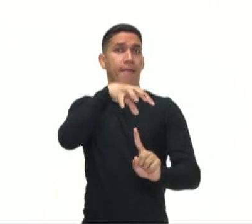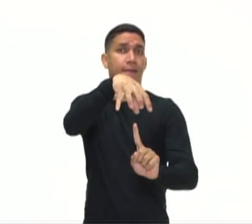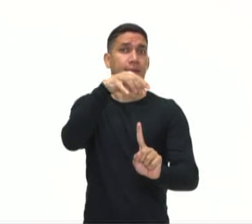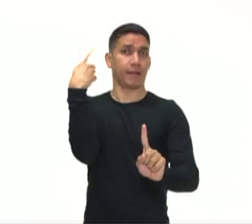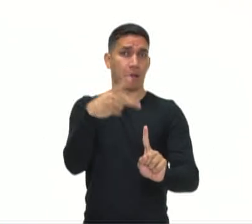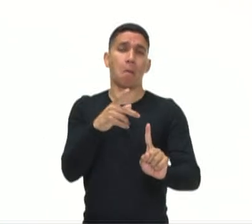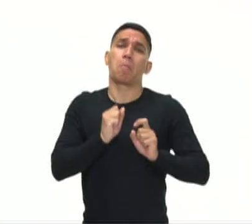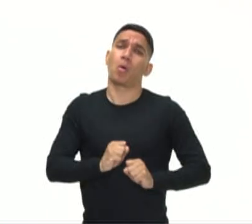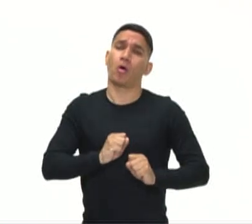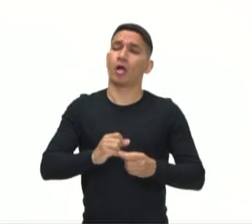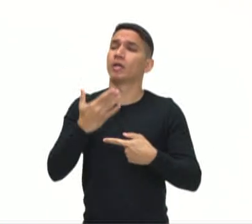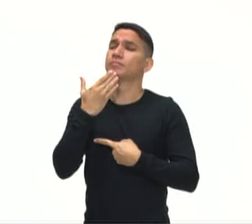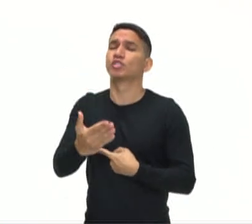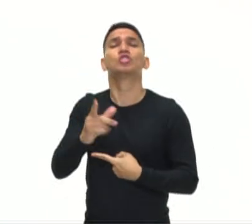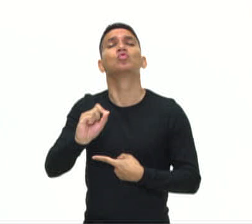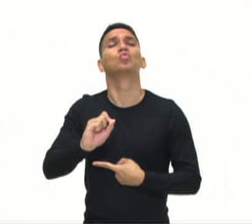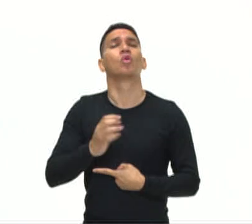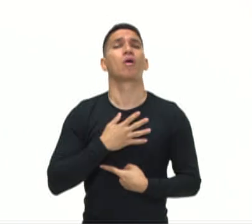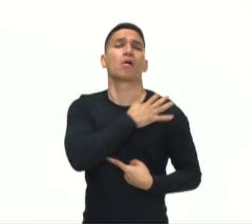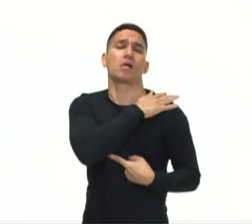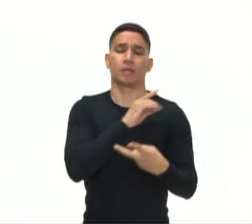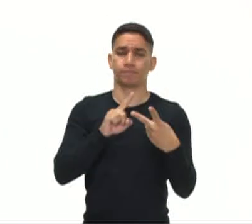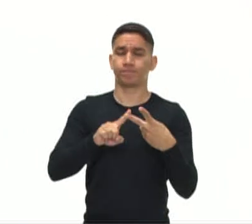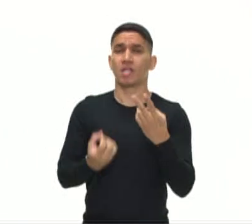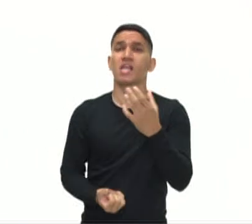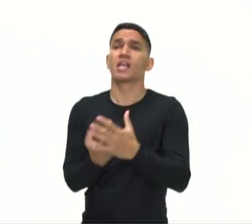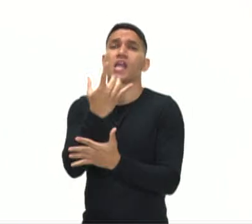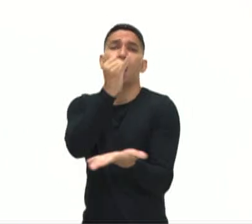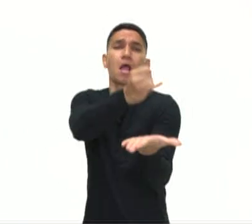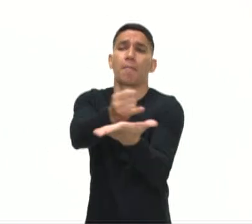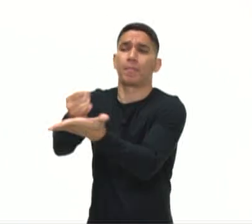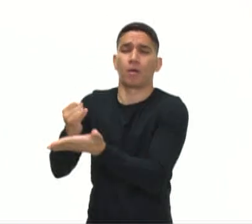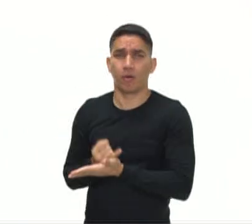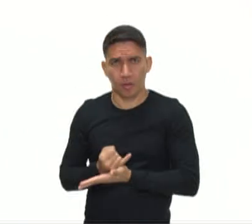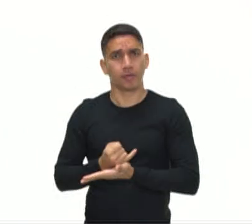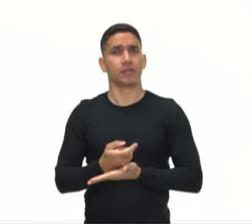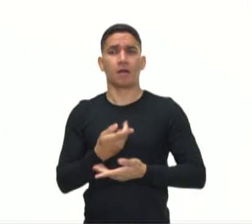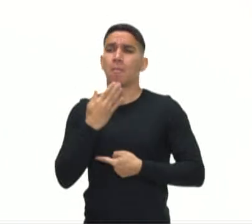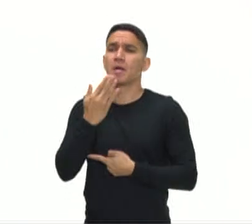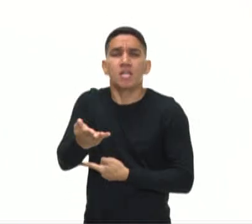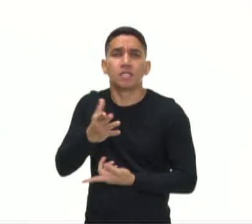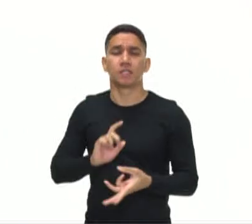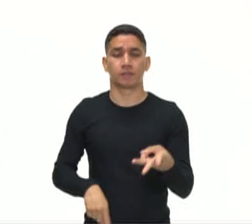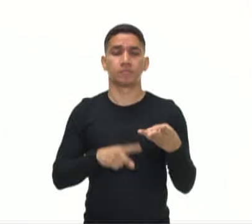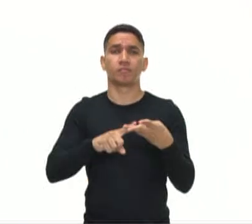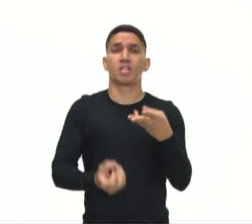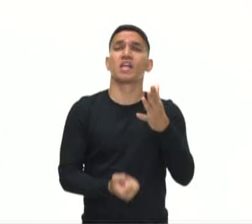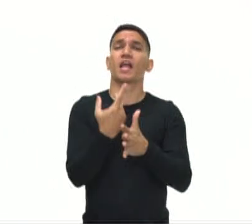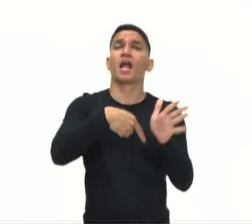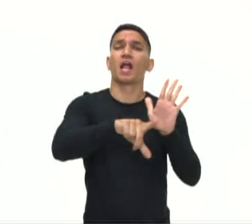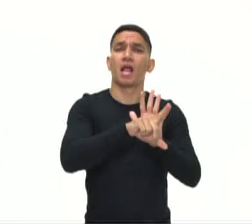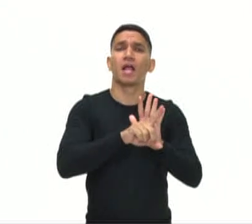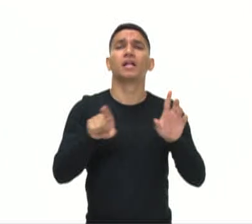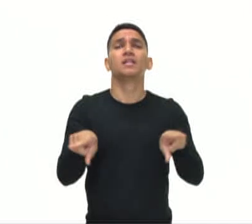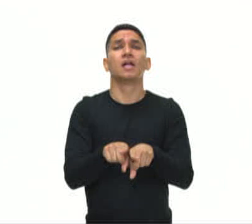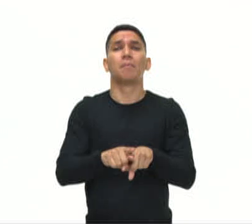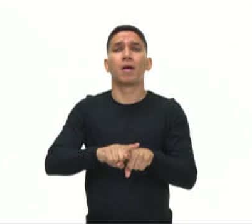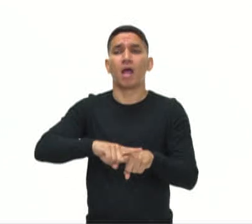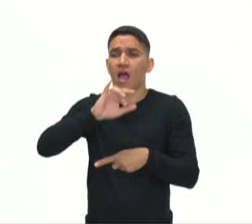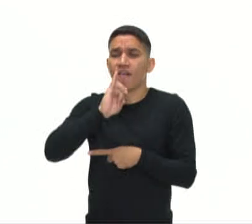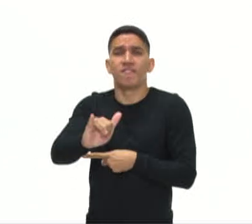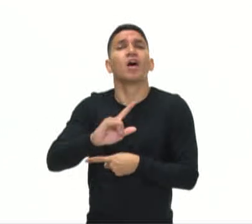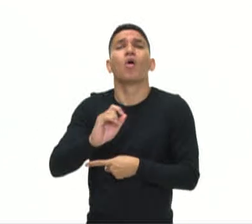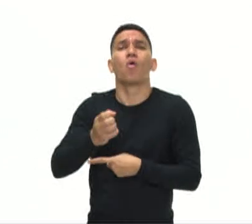convocar o exército, criar e cobrar impostos, fazer leis e declarar guerras a outros reinos.